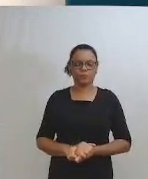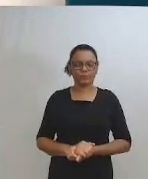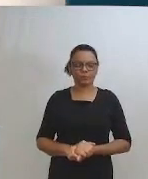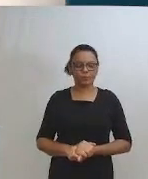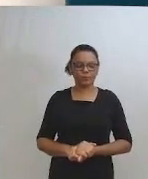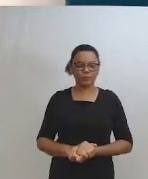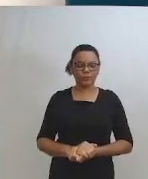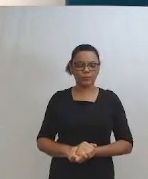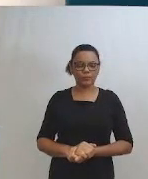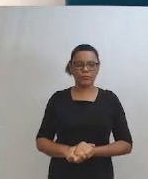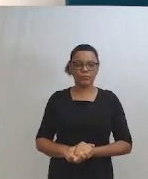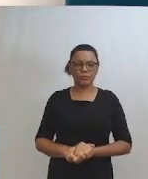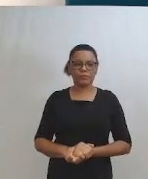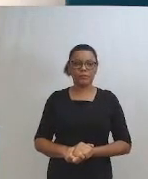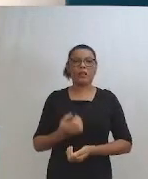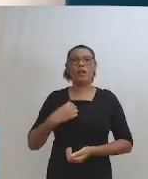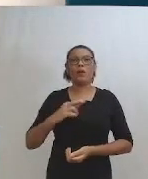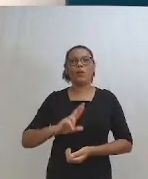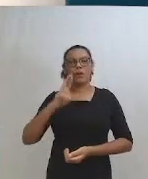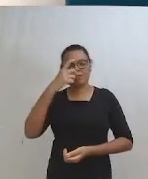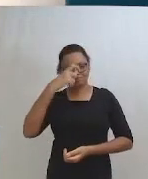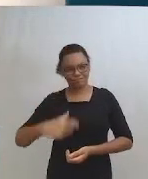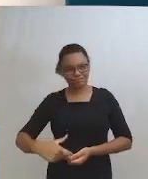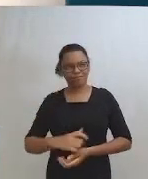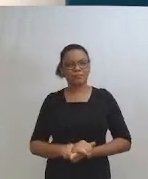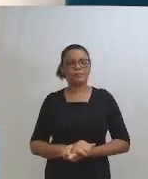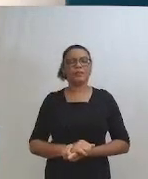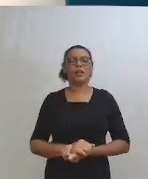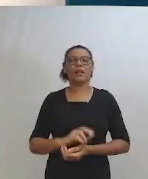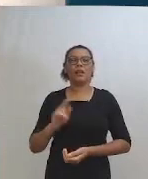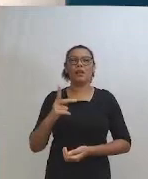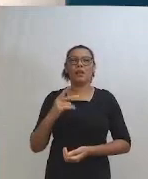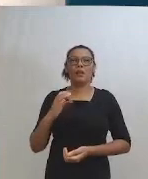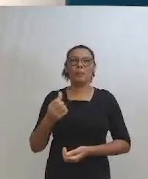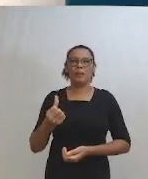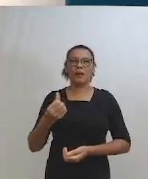Minha relatoria, agravo regimental no habeas corpus